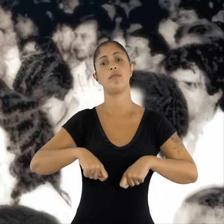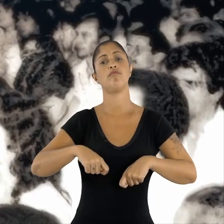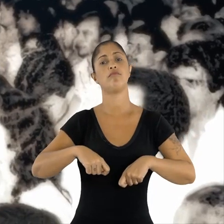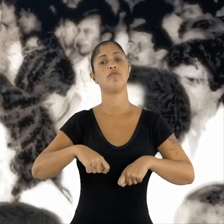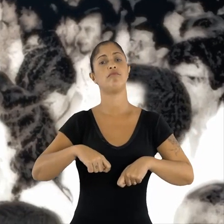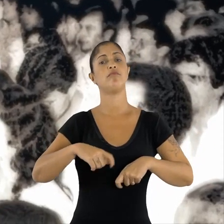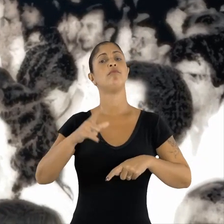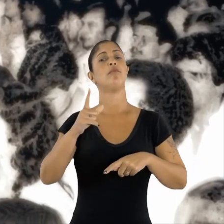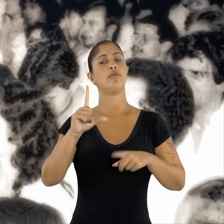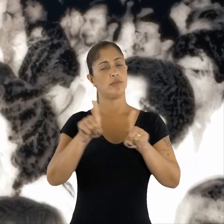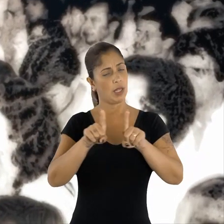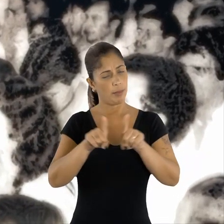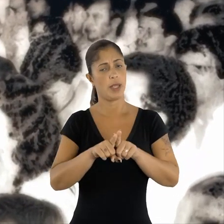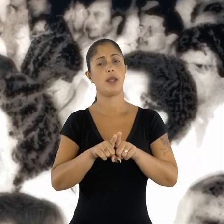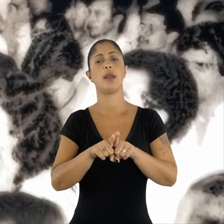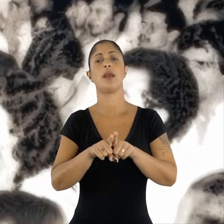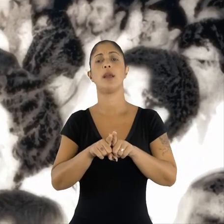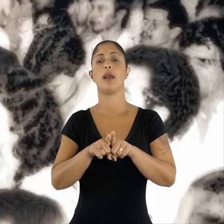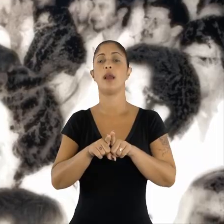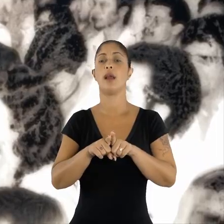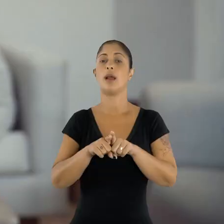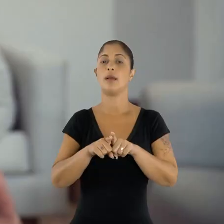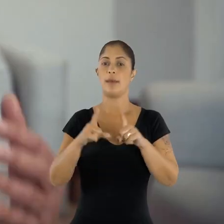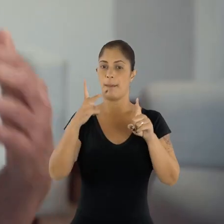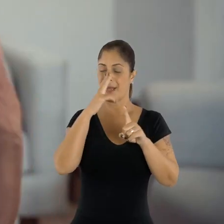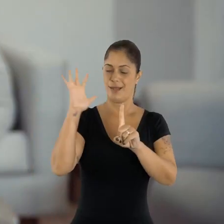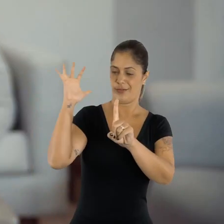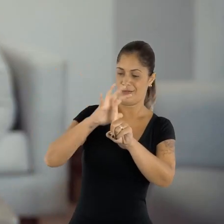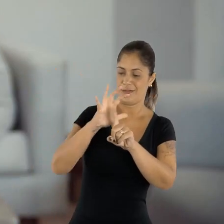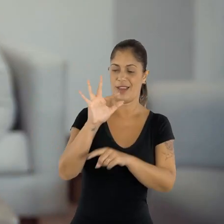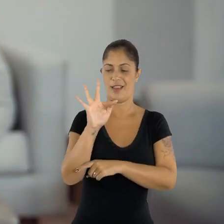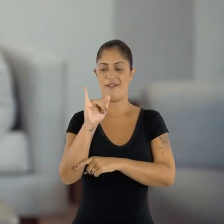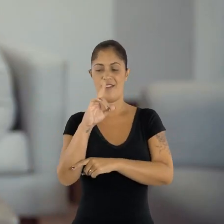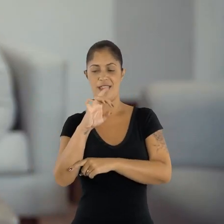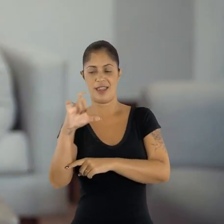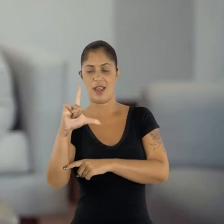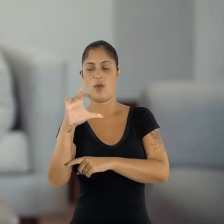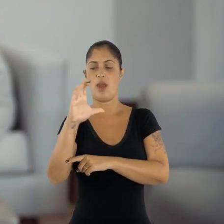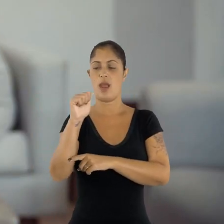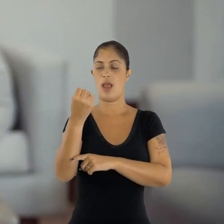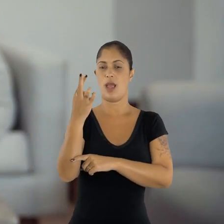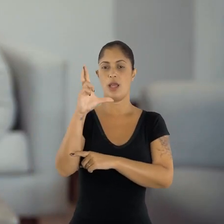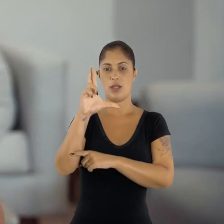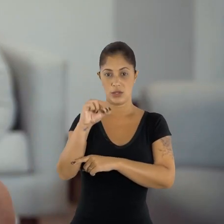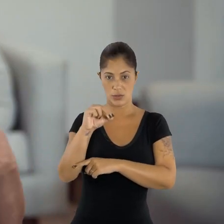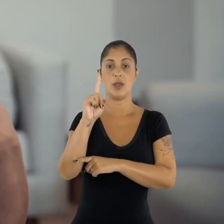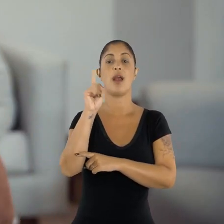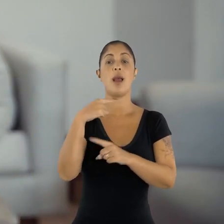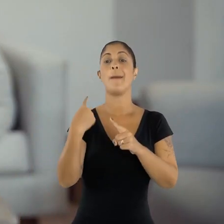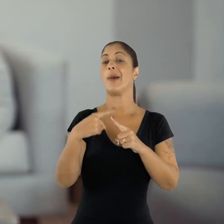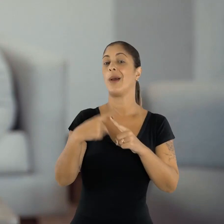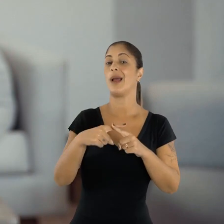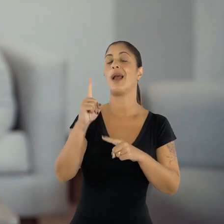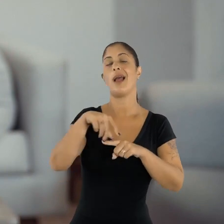facilitaron daqueles que esa facilitaram cercanía, essa aproximação, pero también, mas também la a confluencia confluência com Fidel Castro, porque en